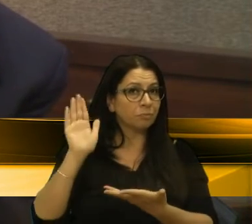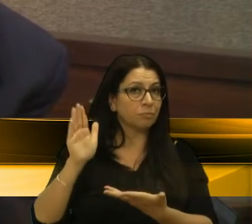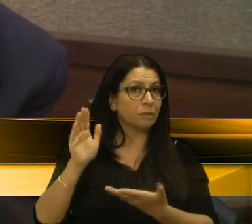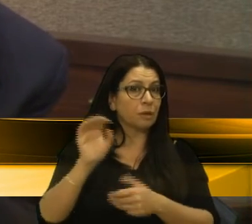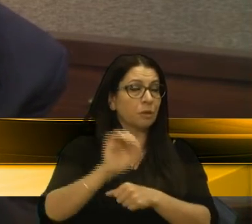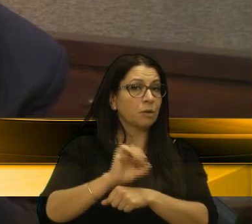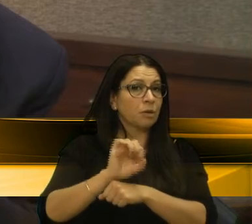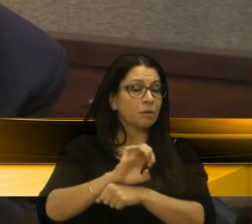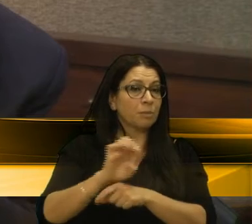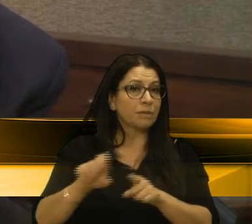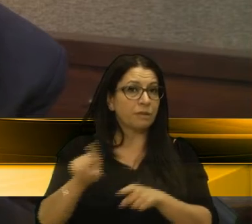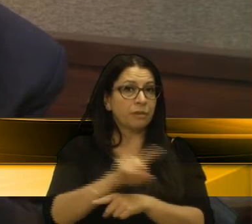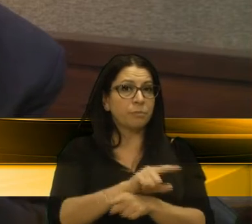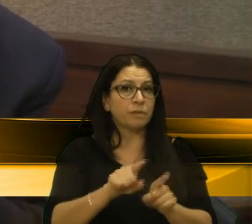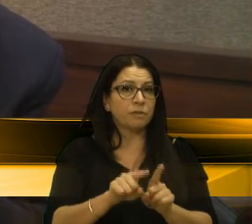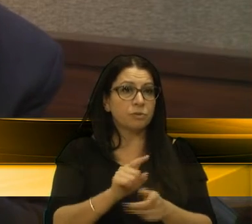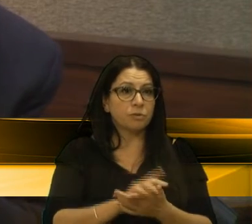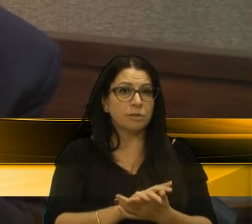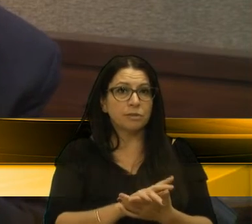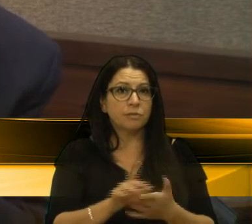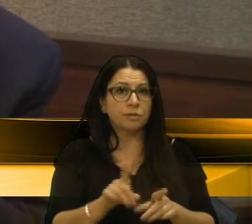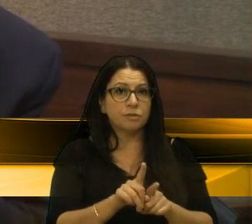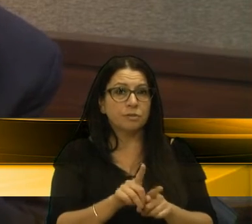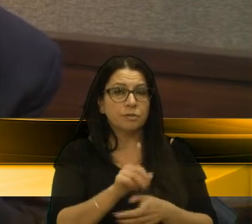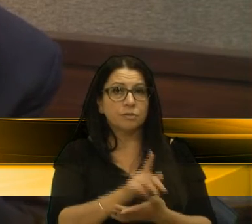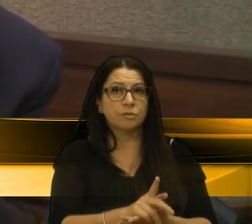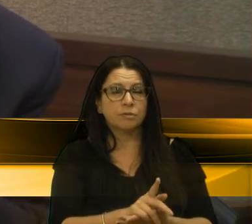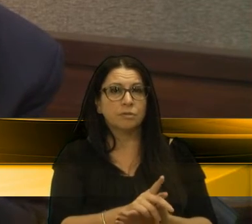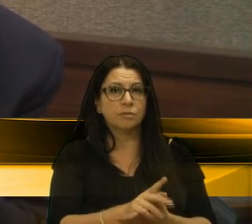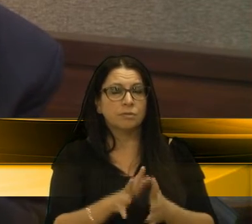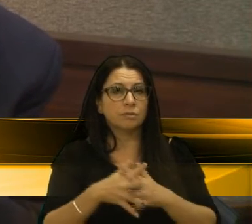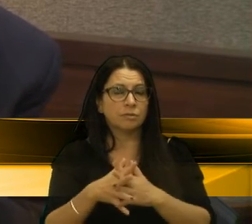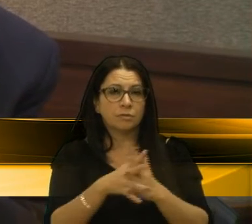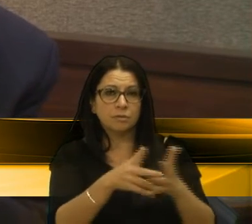estado das rodovias realmente chegou ao caos.